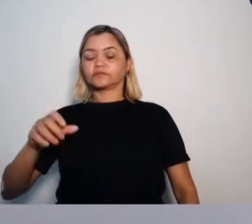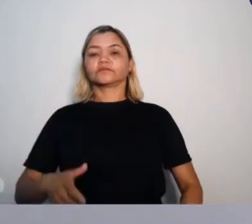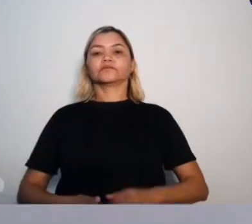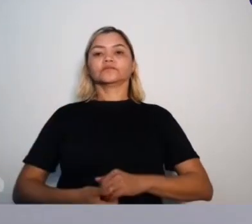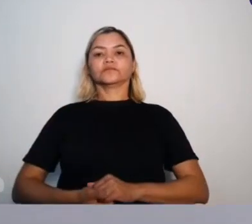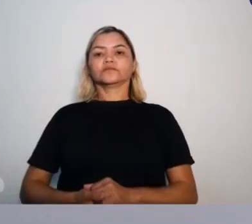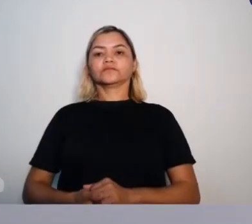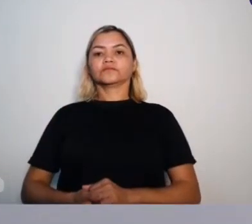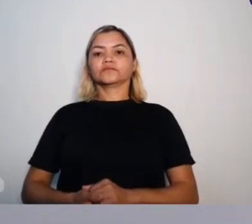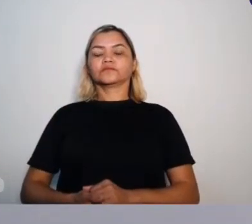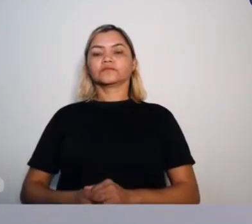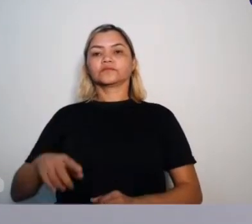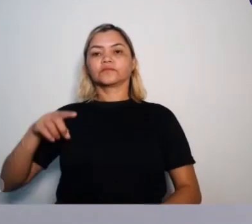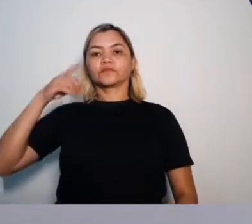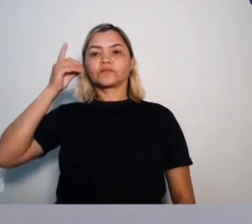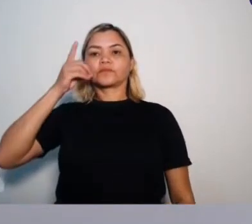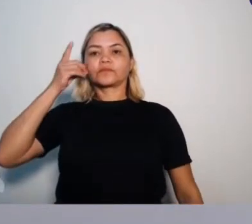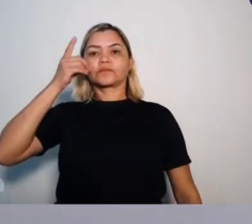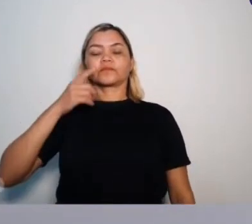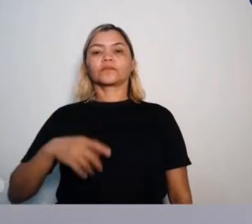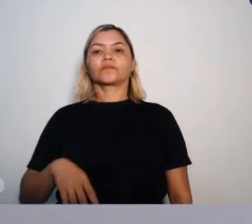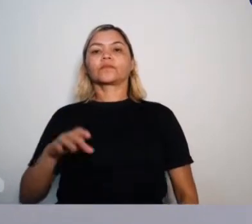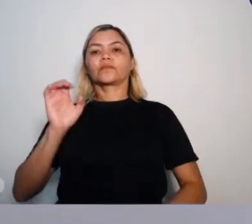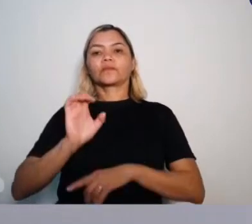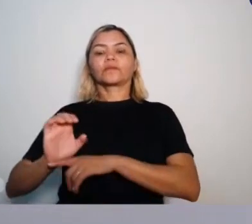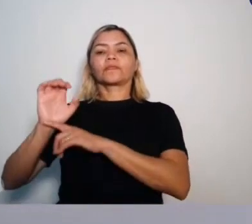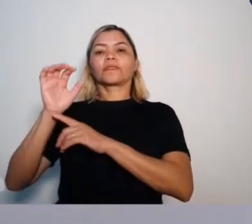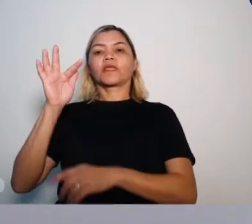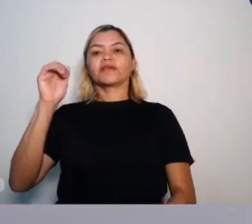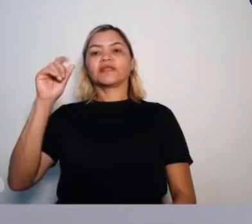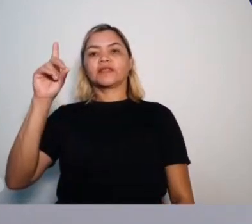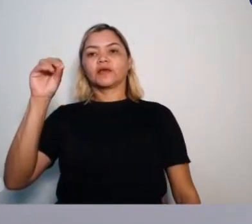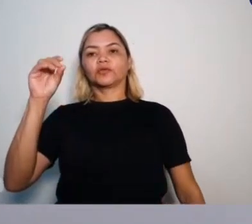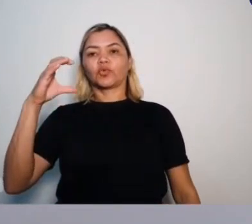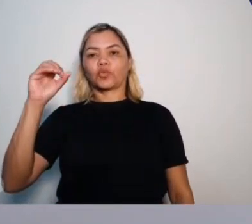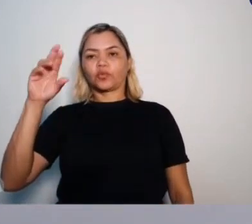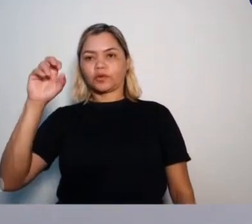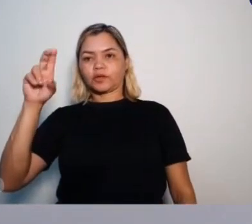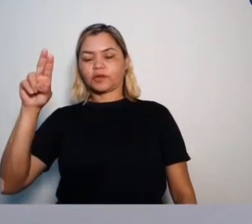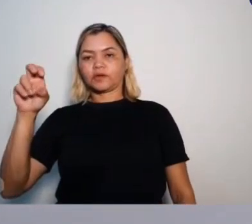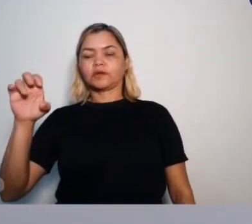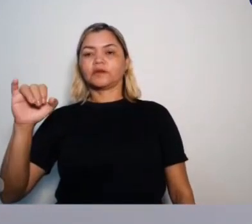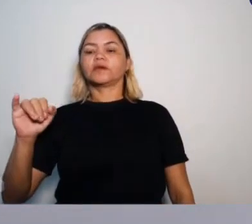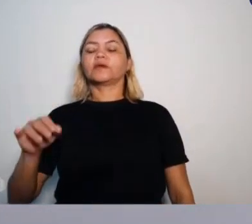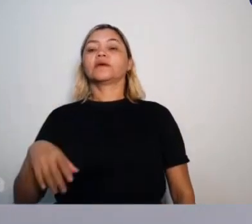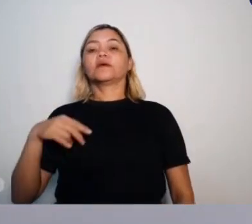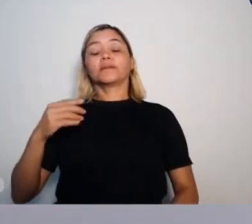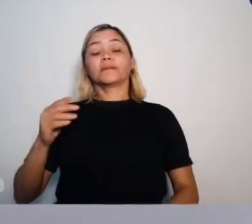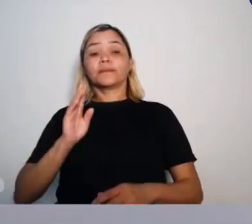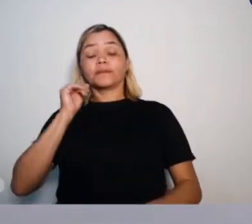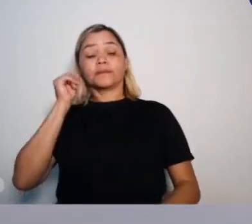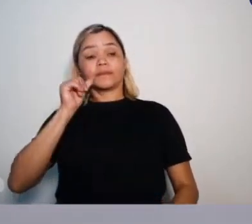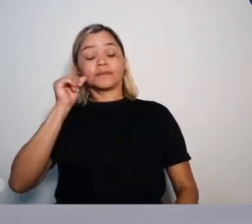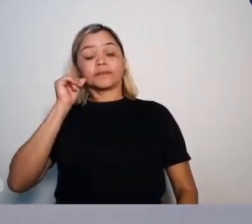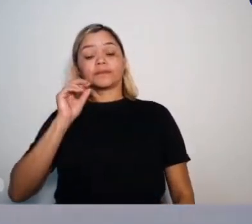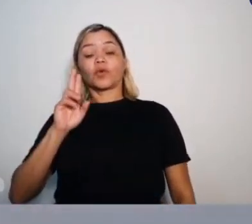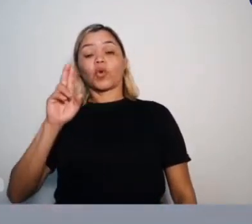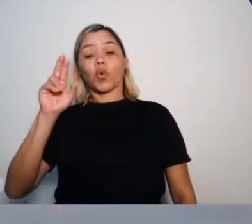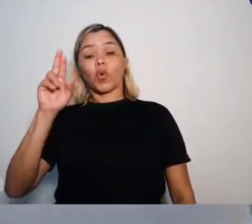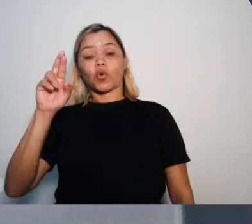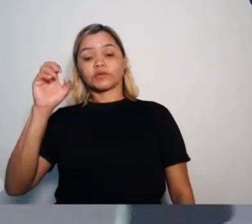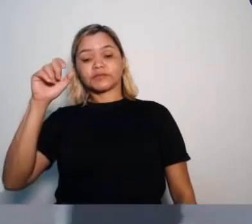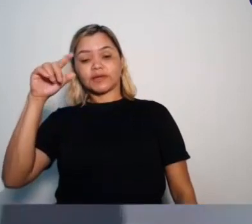Do deputado estadual Fernando Cury, para vereadora Rosiello, respondendo à moção